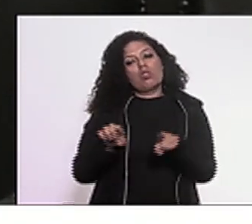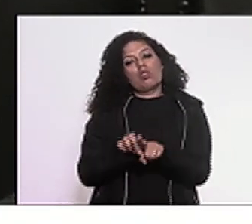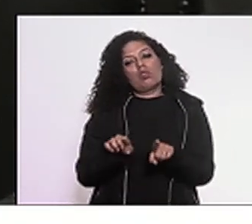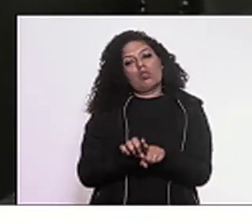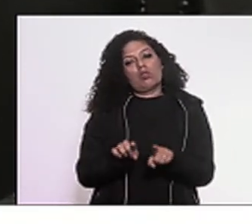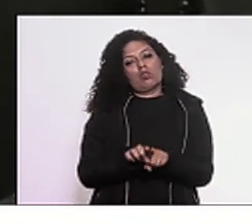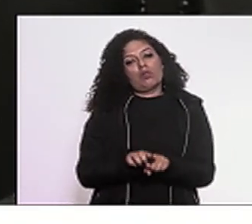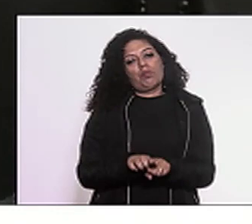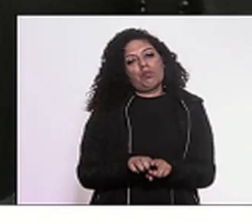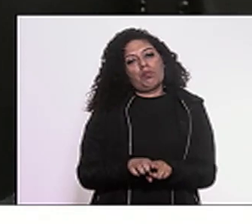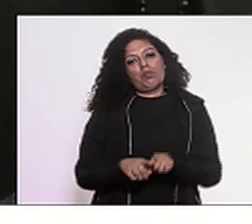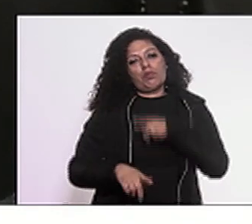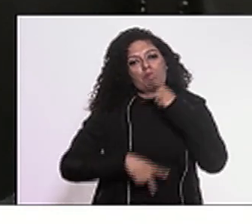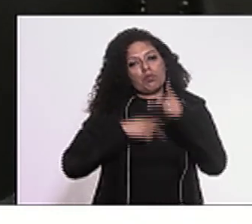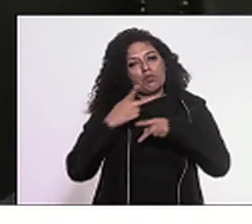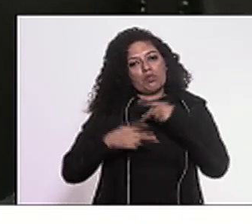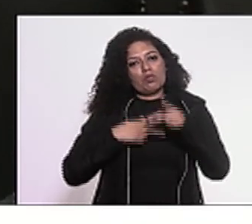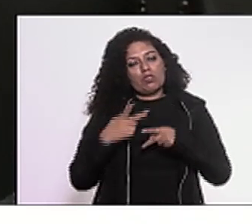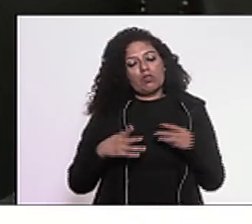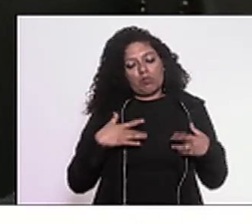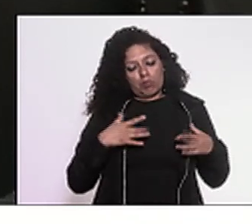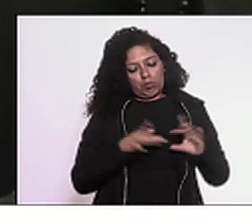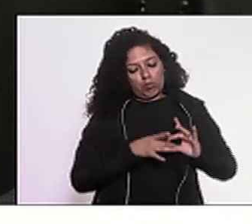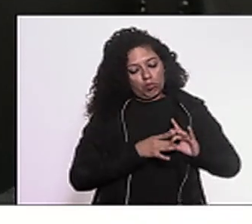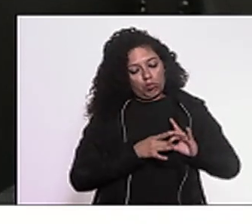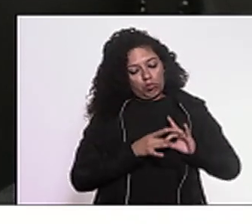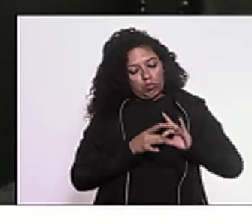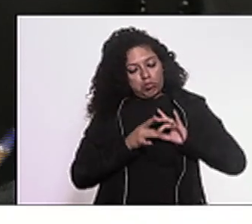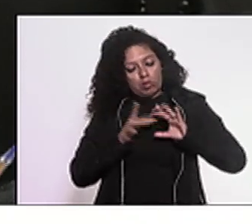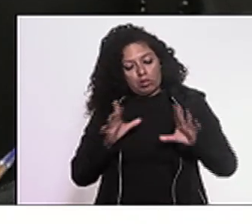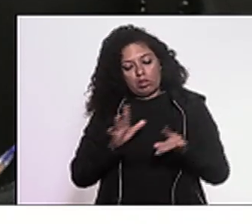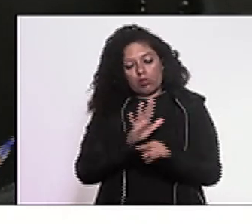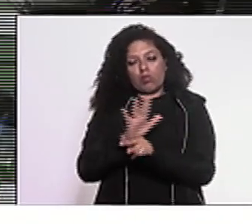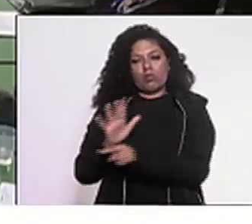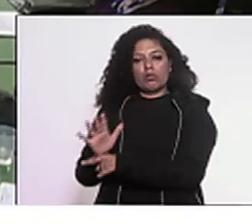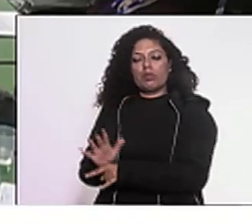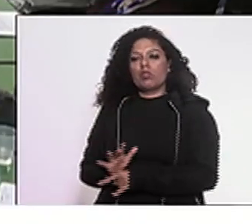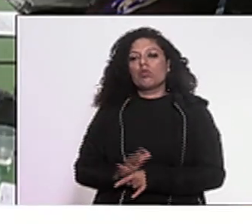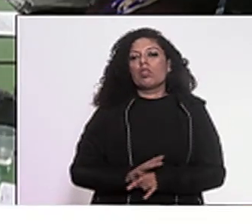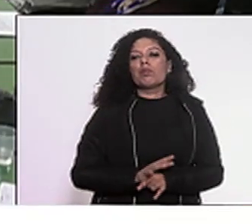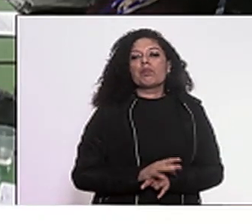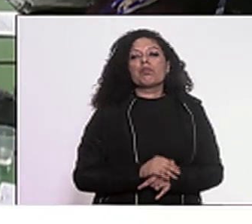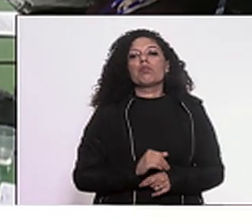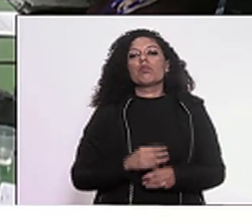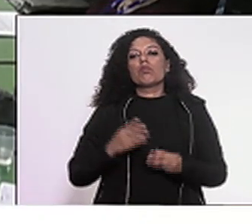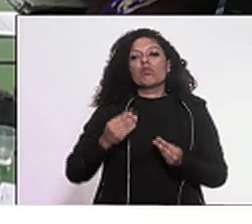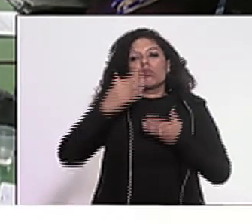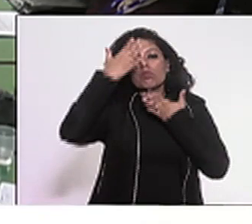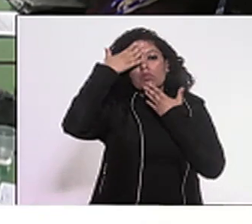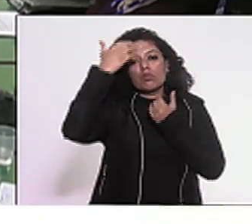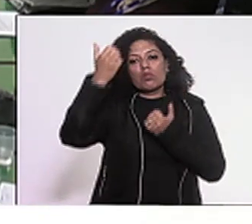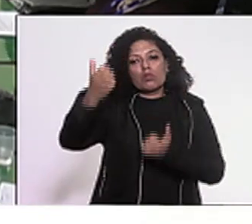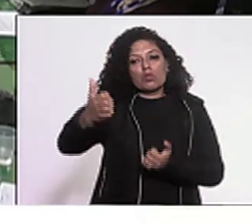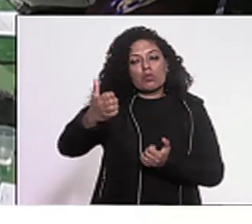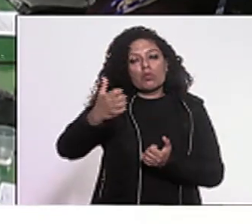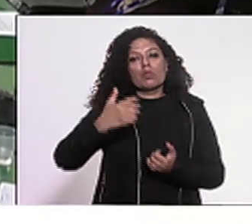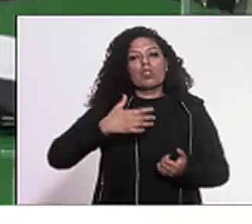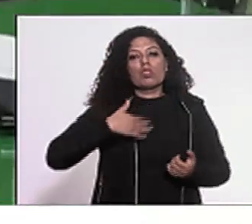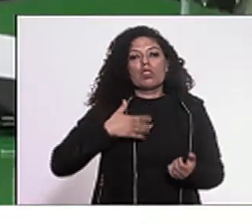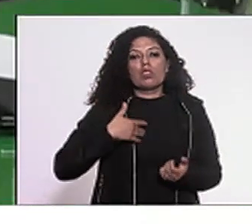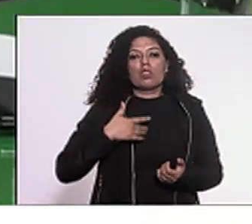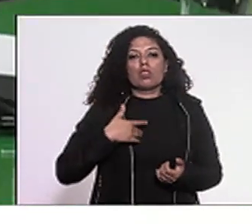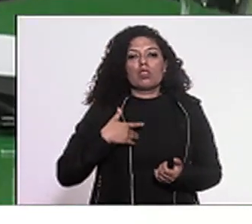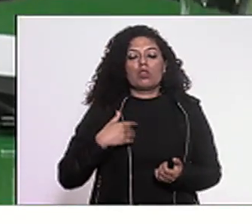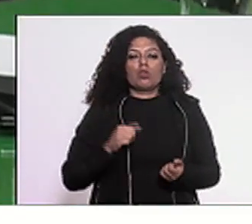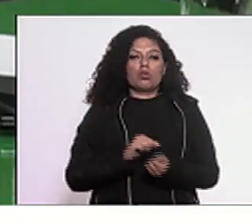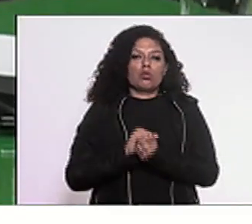o Sindipol e a coligação estão à disposição lá no gabinete. Muito obrigado. Eu estou aqui em posse de um projeto